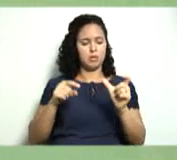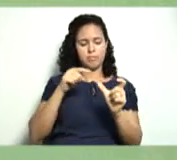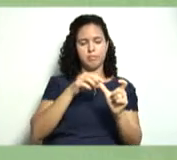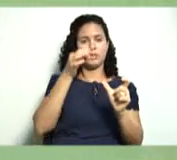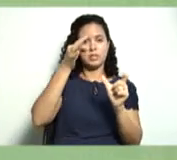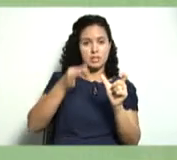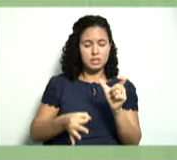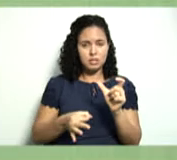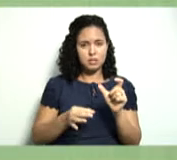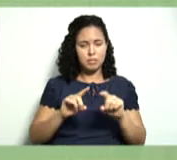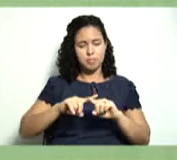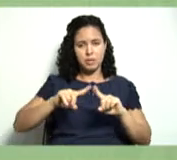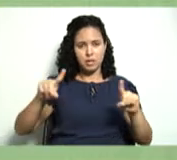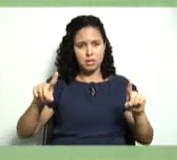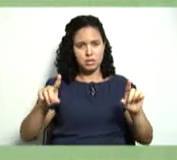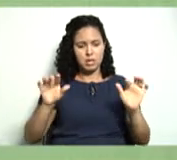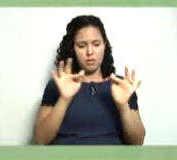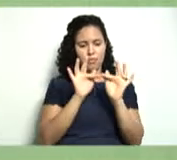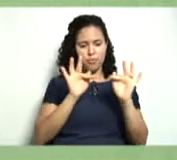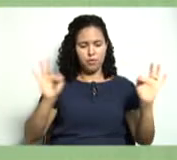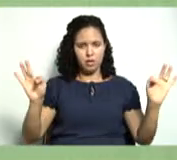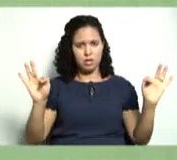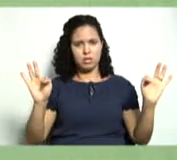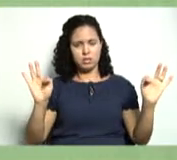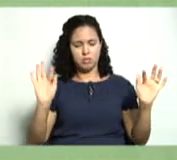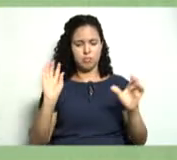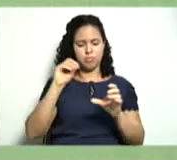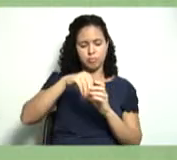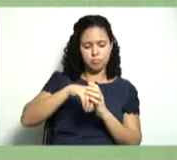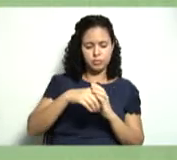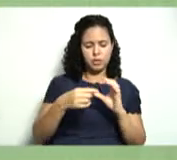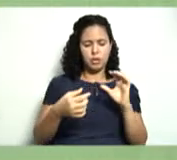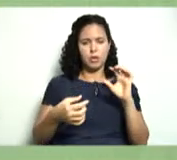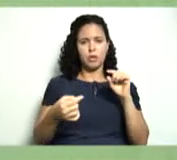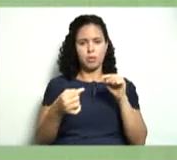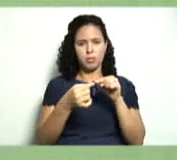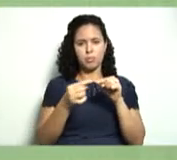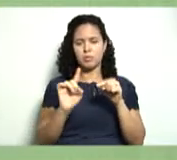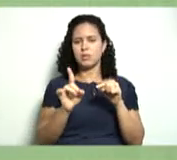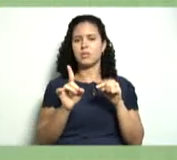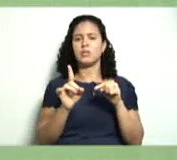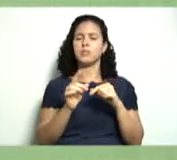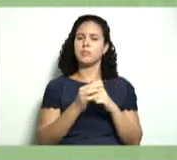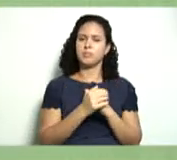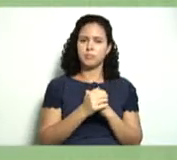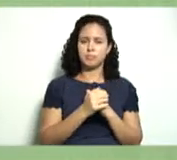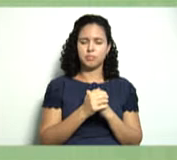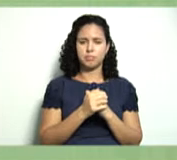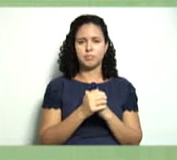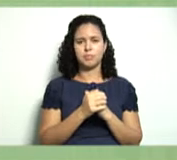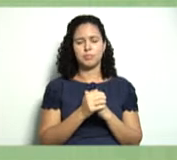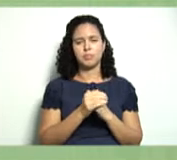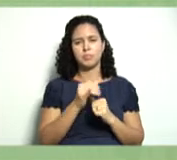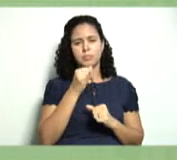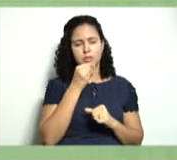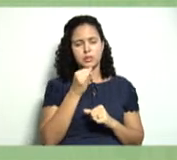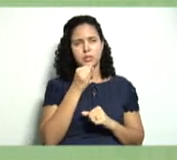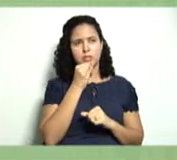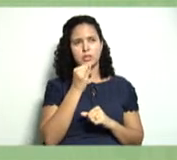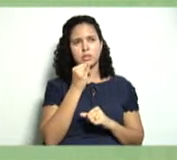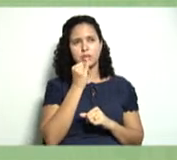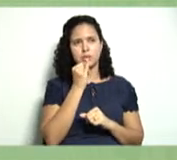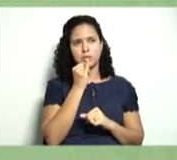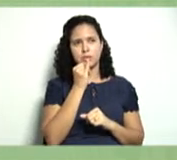se adéqua para a frase por exemplo você digita nenhum mas a expressão deve ser nem